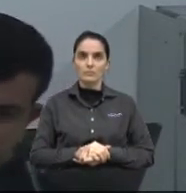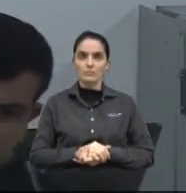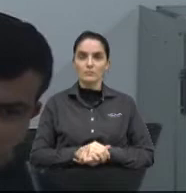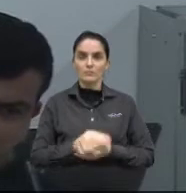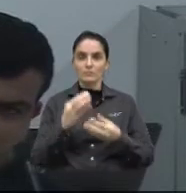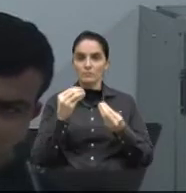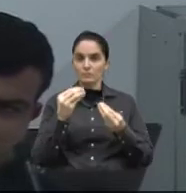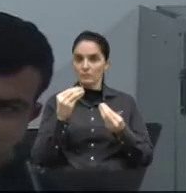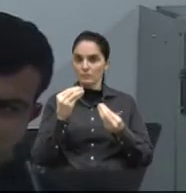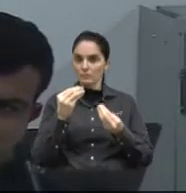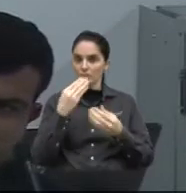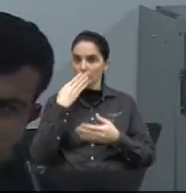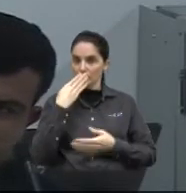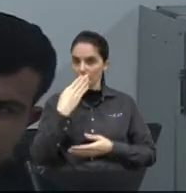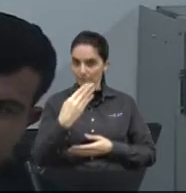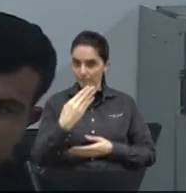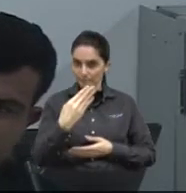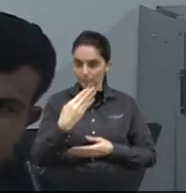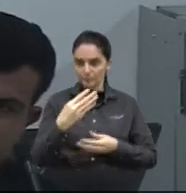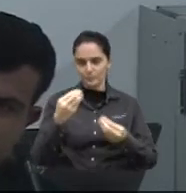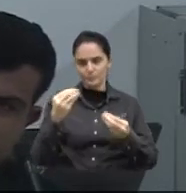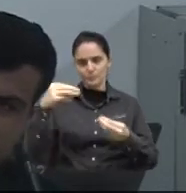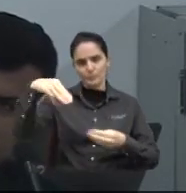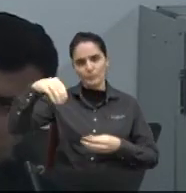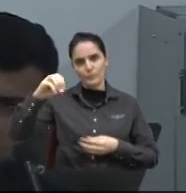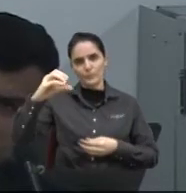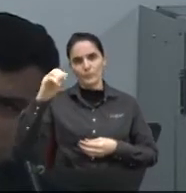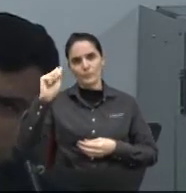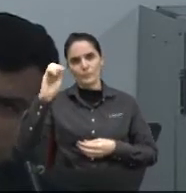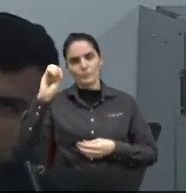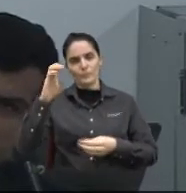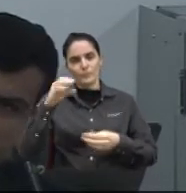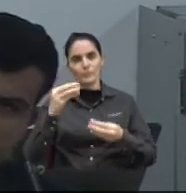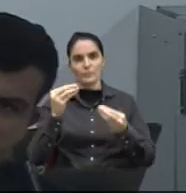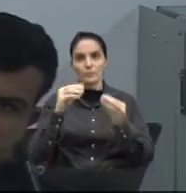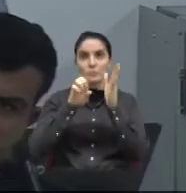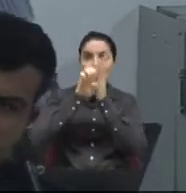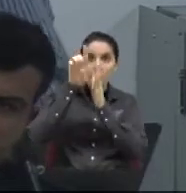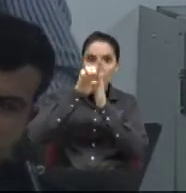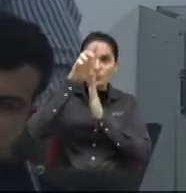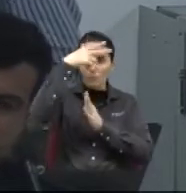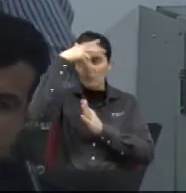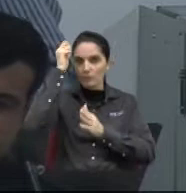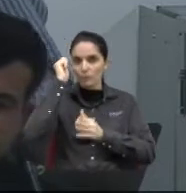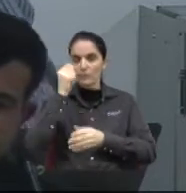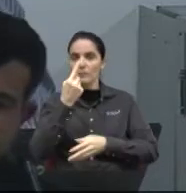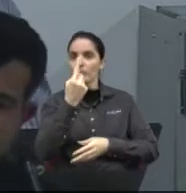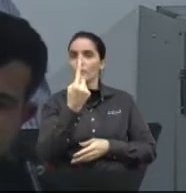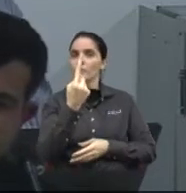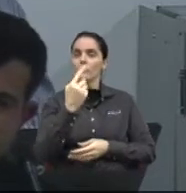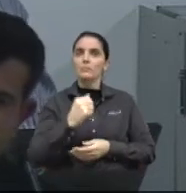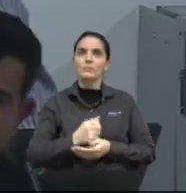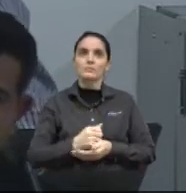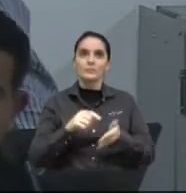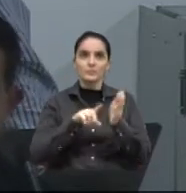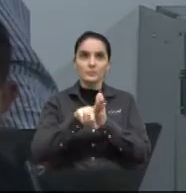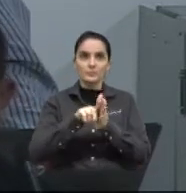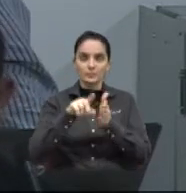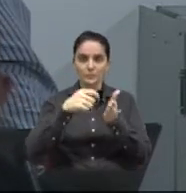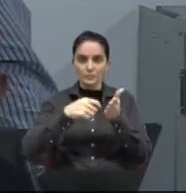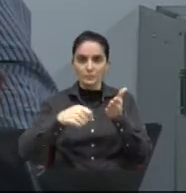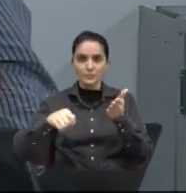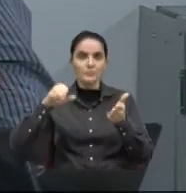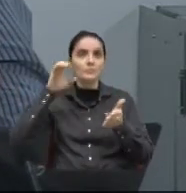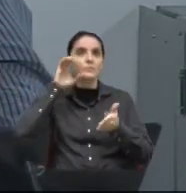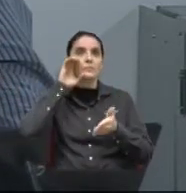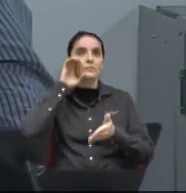a casa muitas emoções e foi feito um requerimento assinado pela vereadora constância